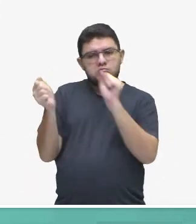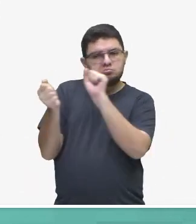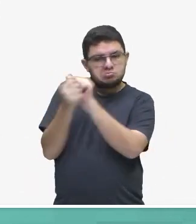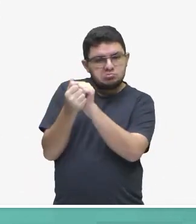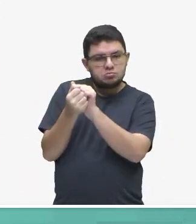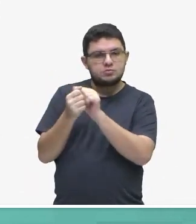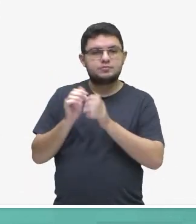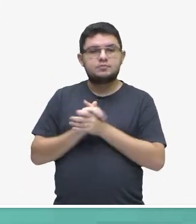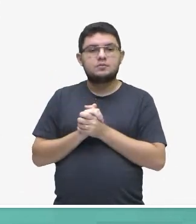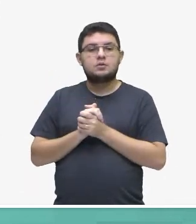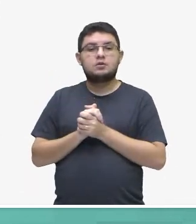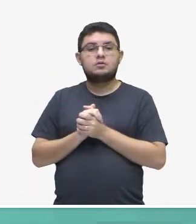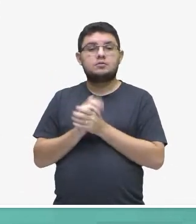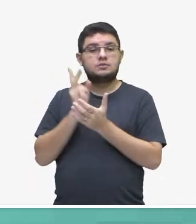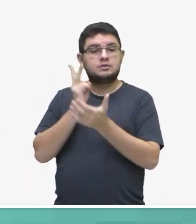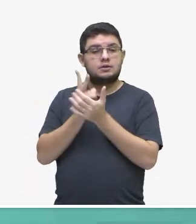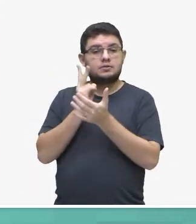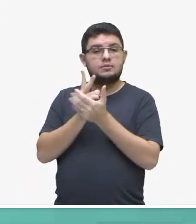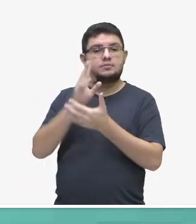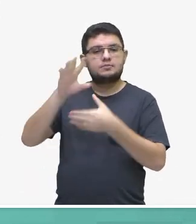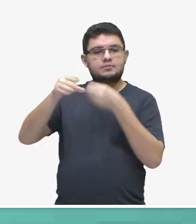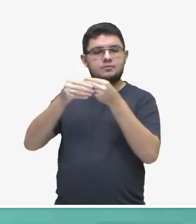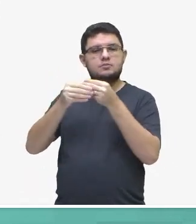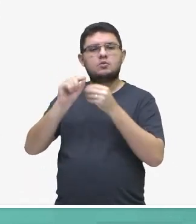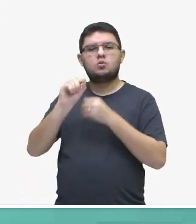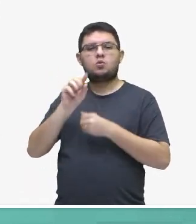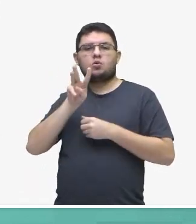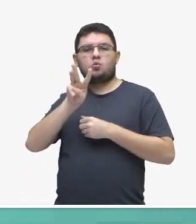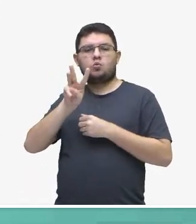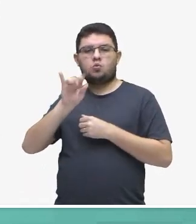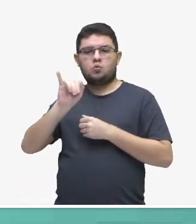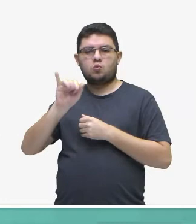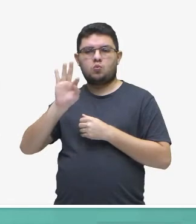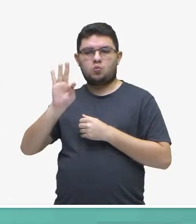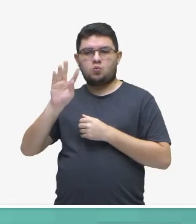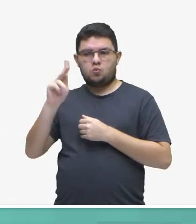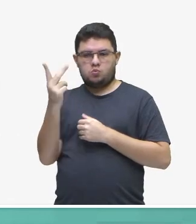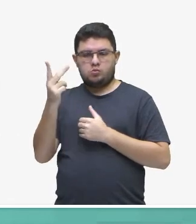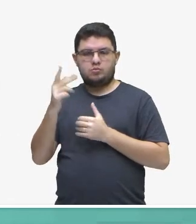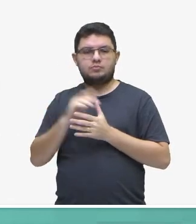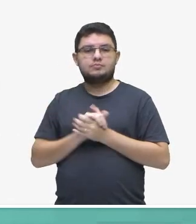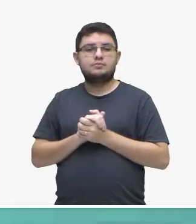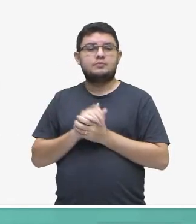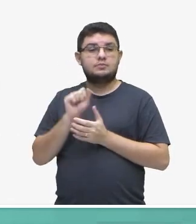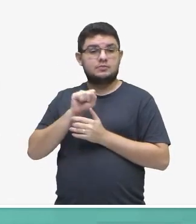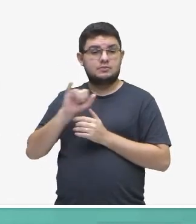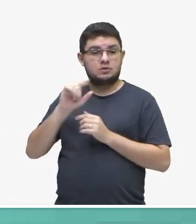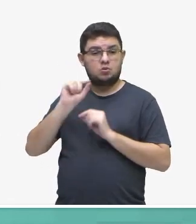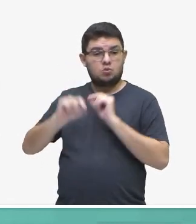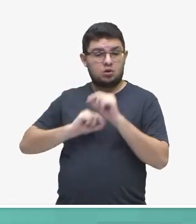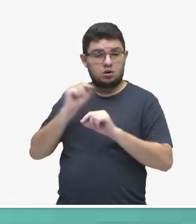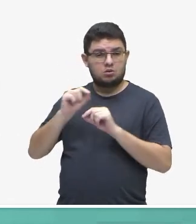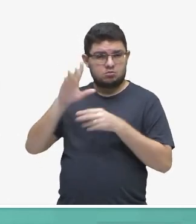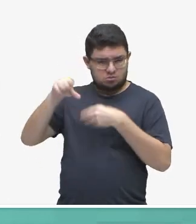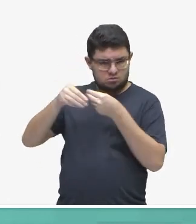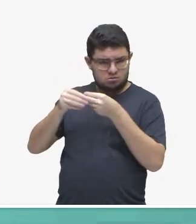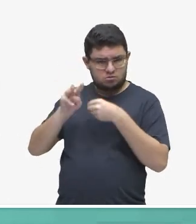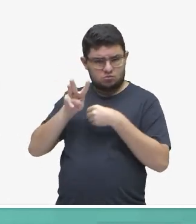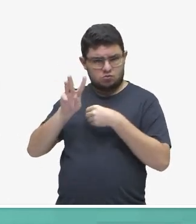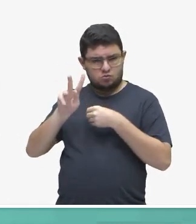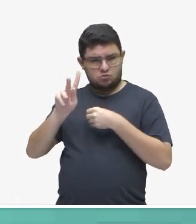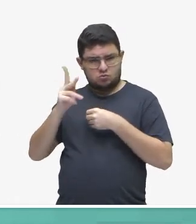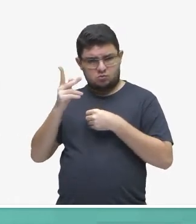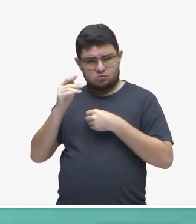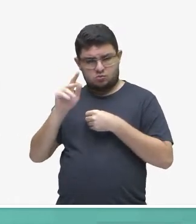dessa frase a palavra with, tá? Quando eu utilizo who does she work with, eu estou perguntando com